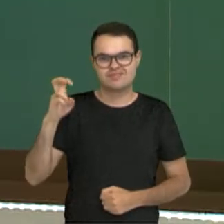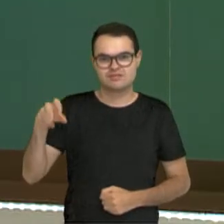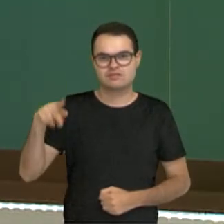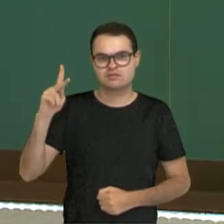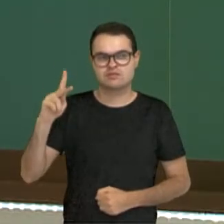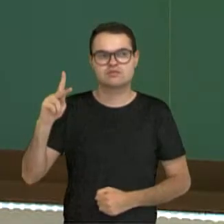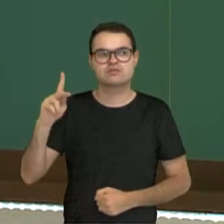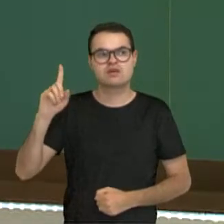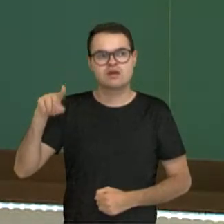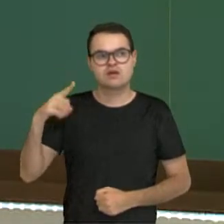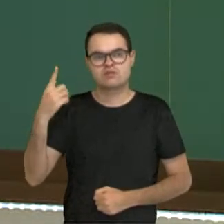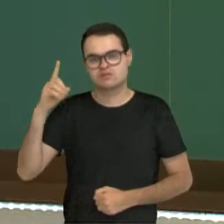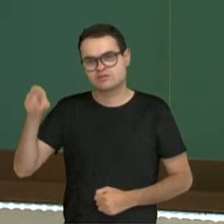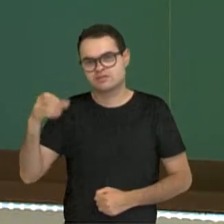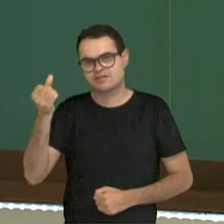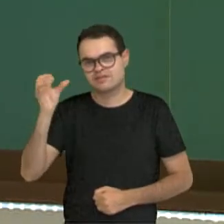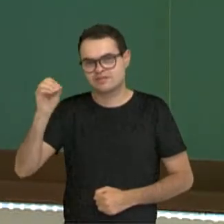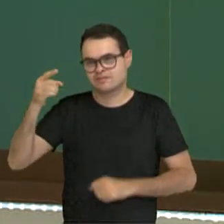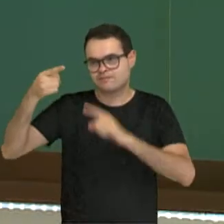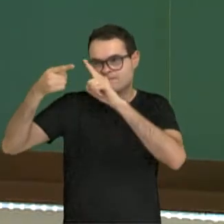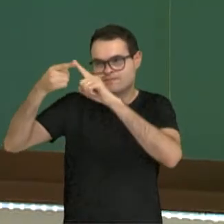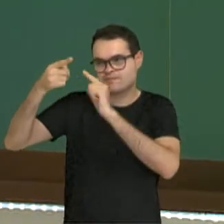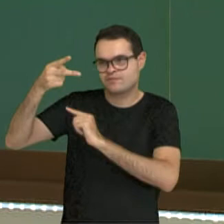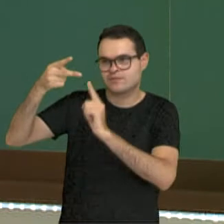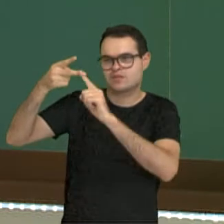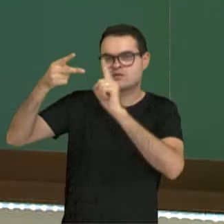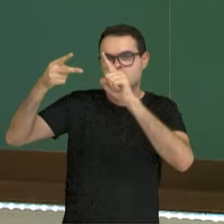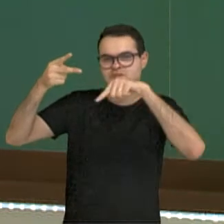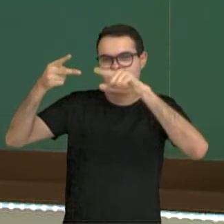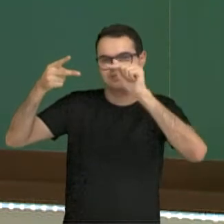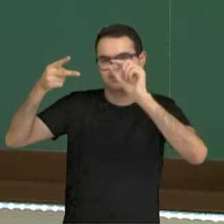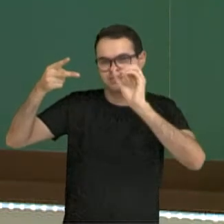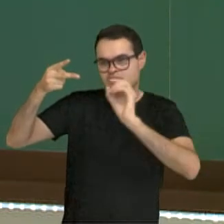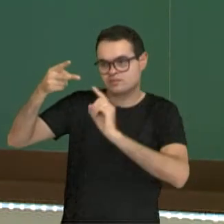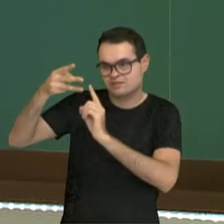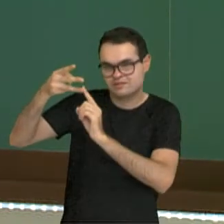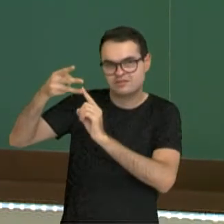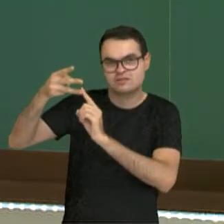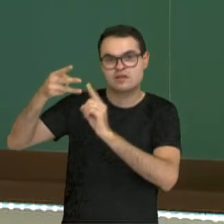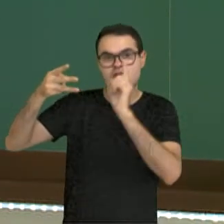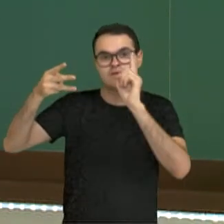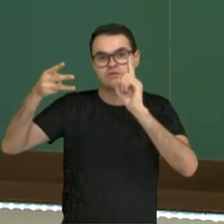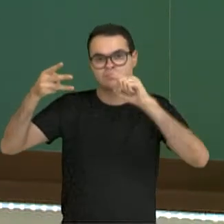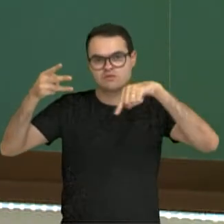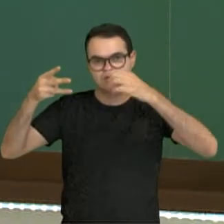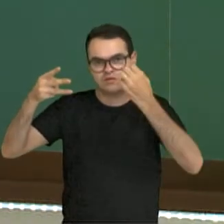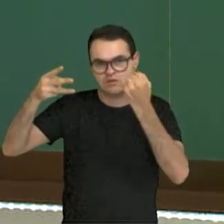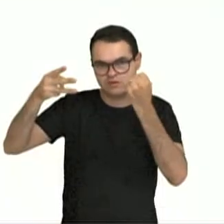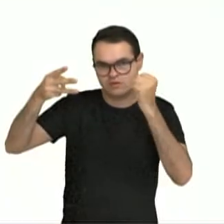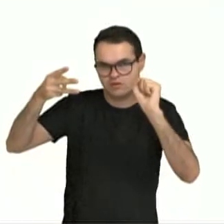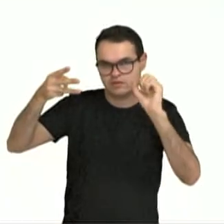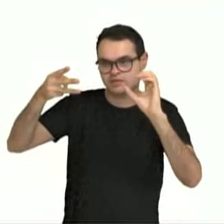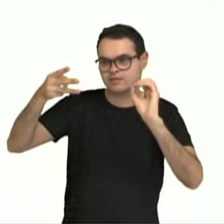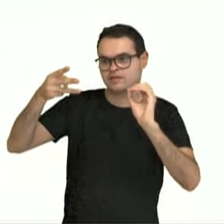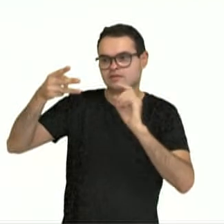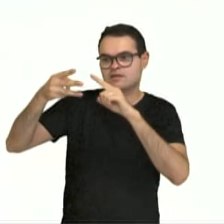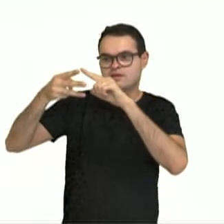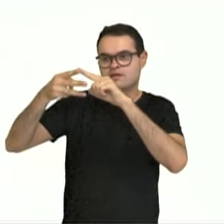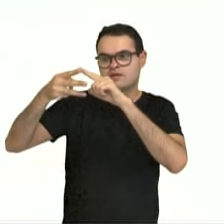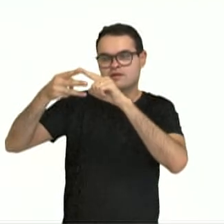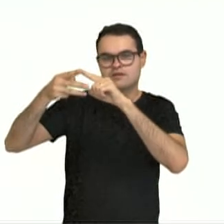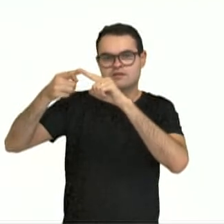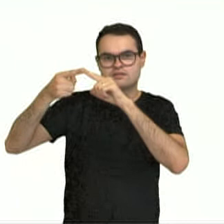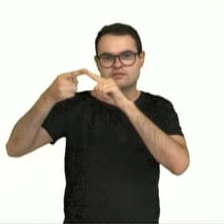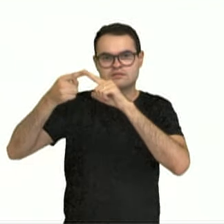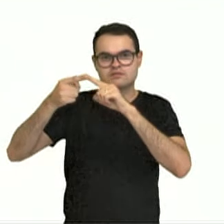1,60, 2 quilos equivalente a 1,70 e meio quilo equivalente a 1,80. Então, a compra mais econômica é eu comprar